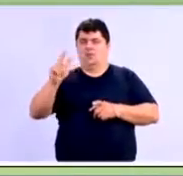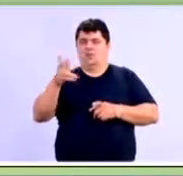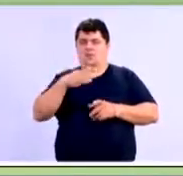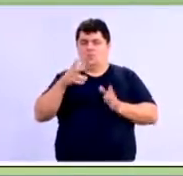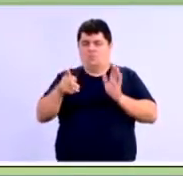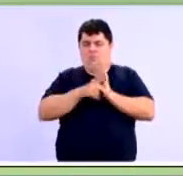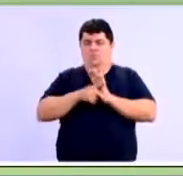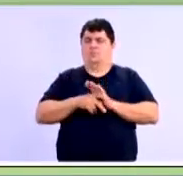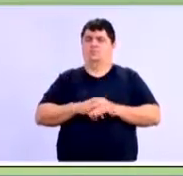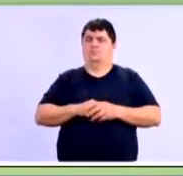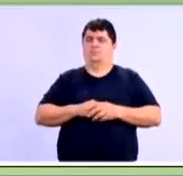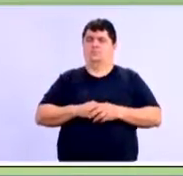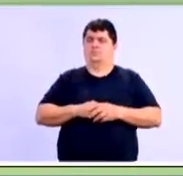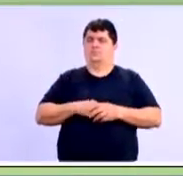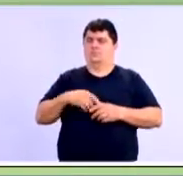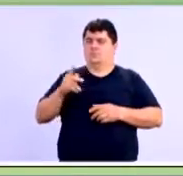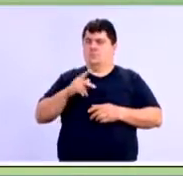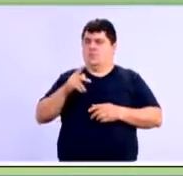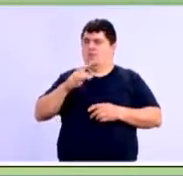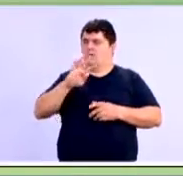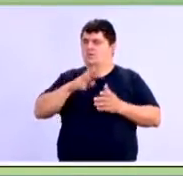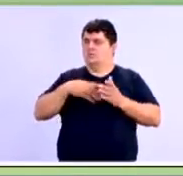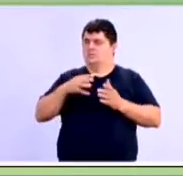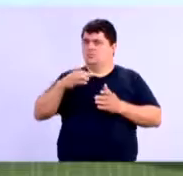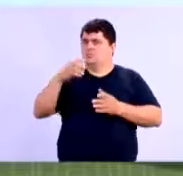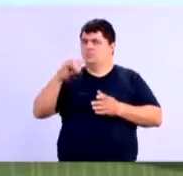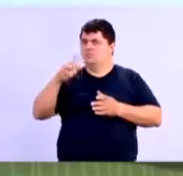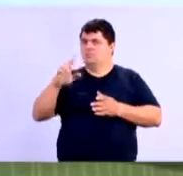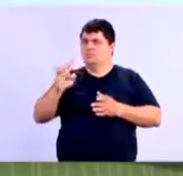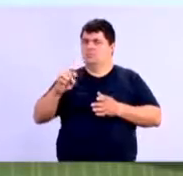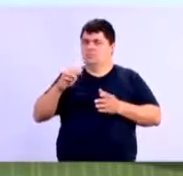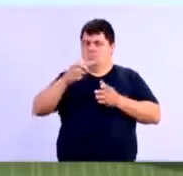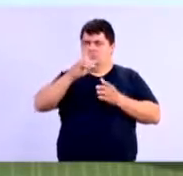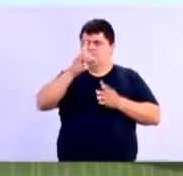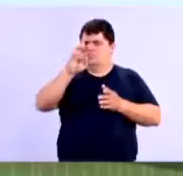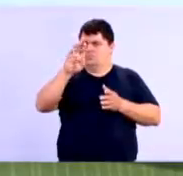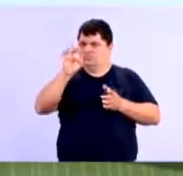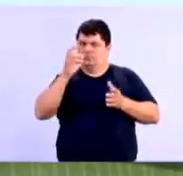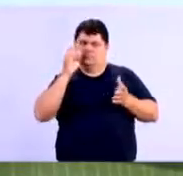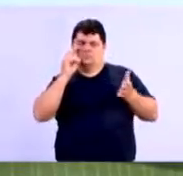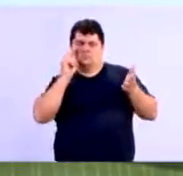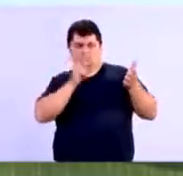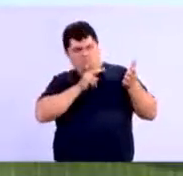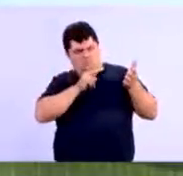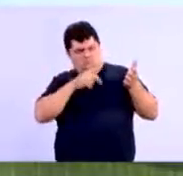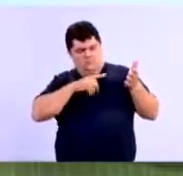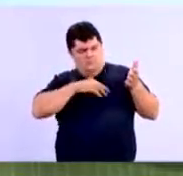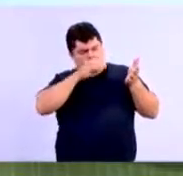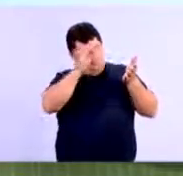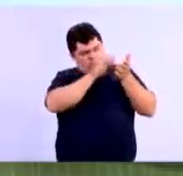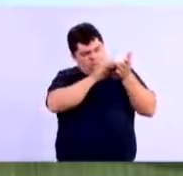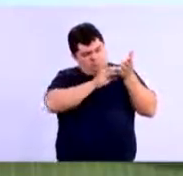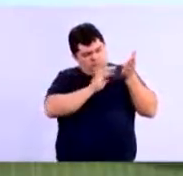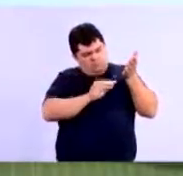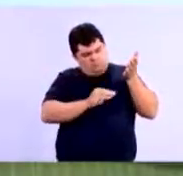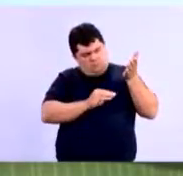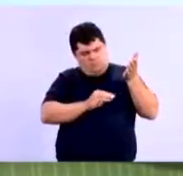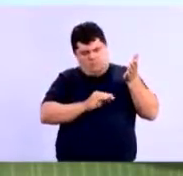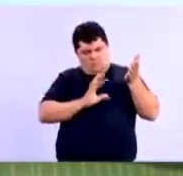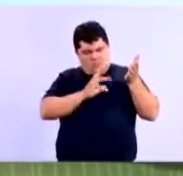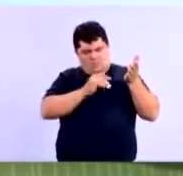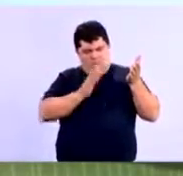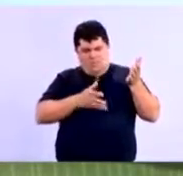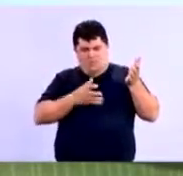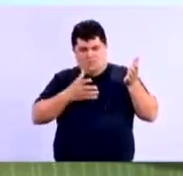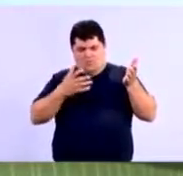Professor, lá nas margens, a gente foi na demonstração de resultado do exercício E dentro da demonstração de resultado do exercício, a gente pegou tudo.